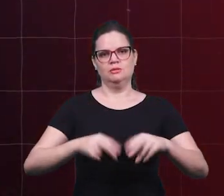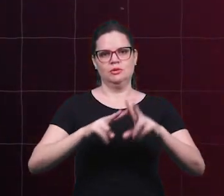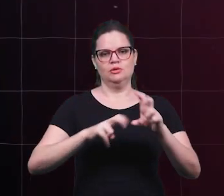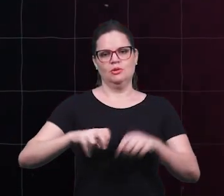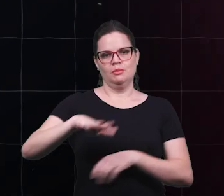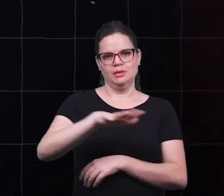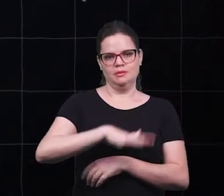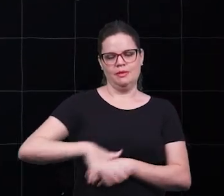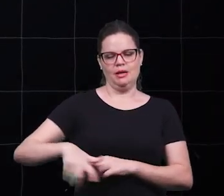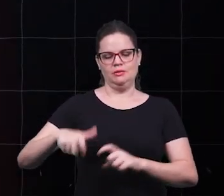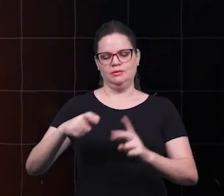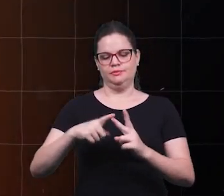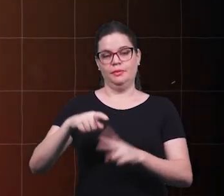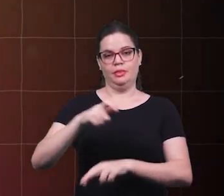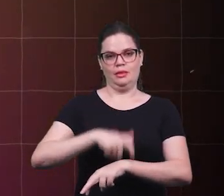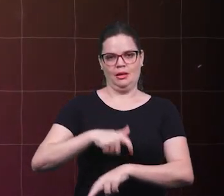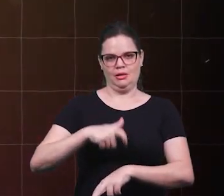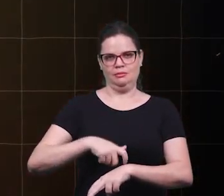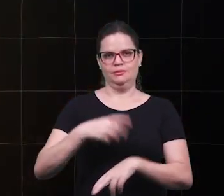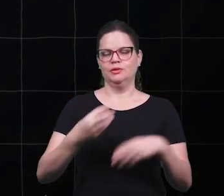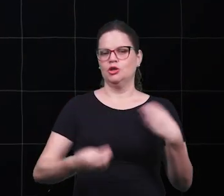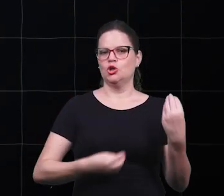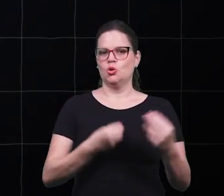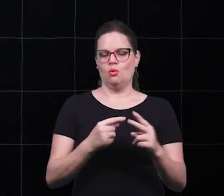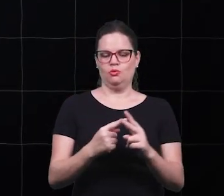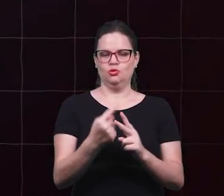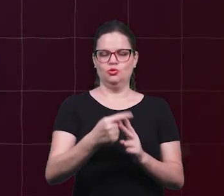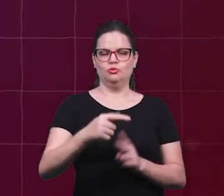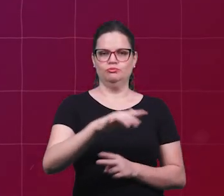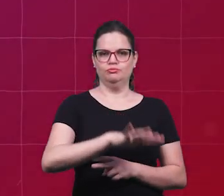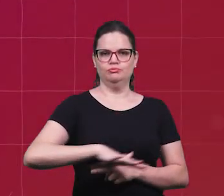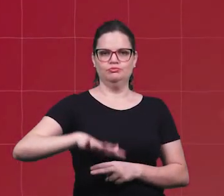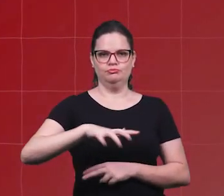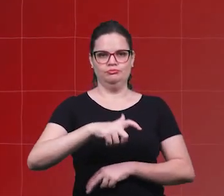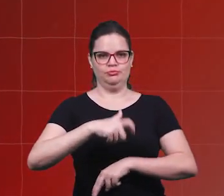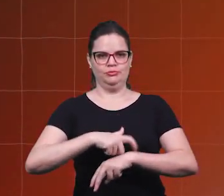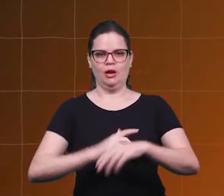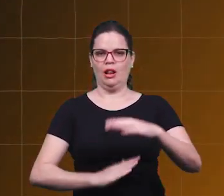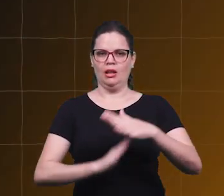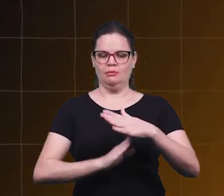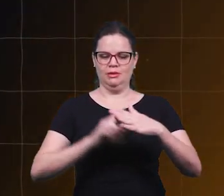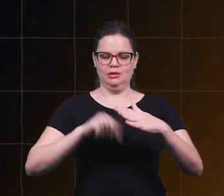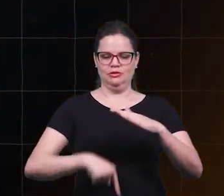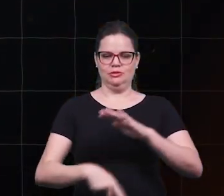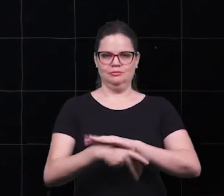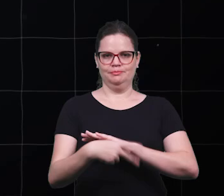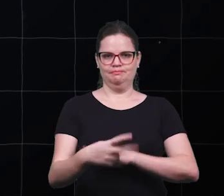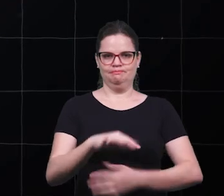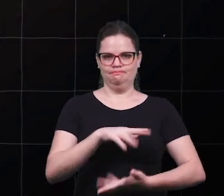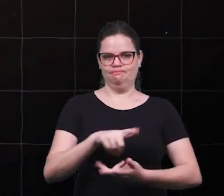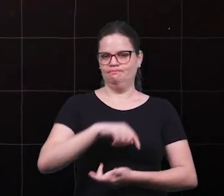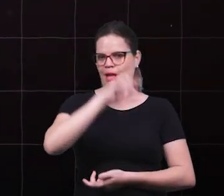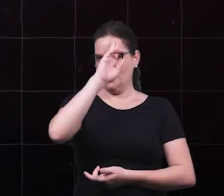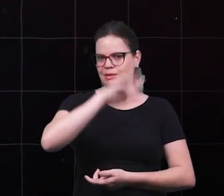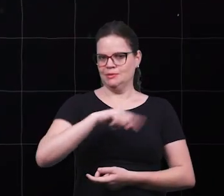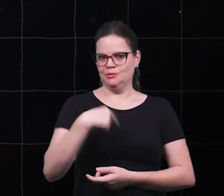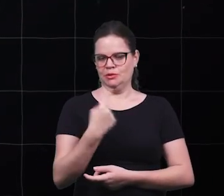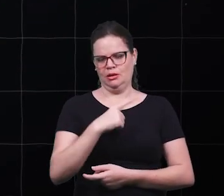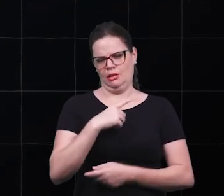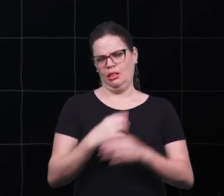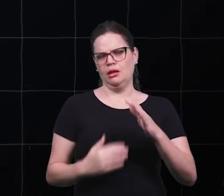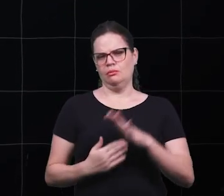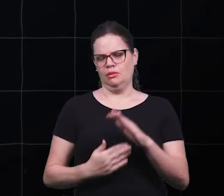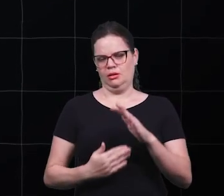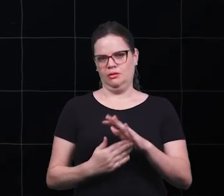do tempo e como essas grandezas são limitadas para nós, na nossa razão.